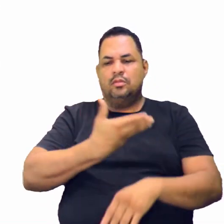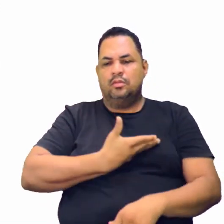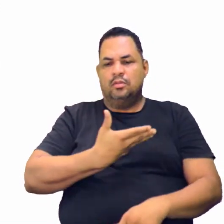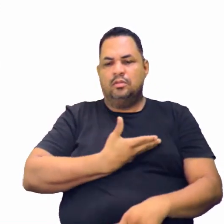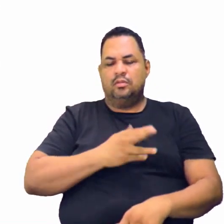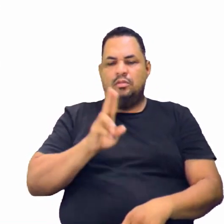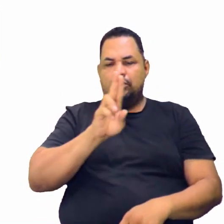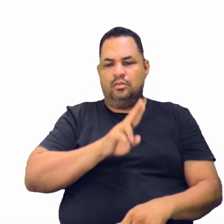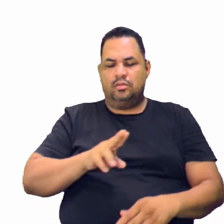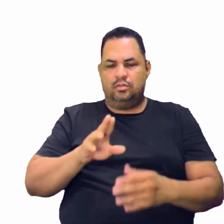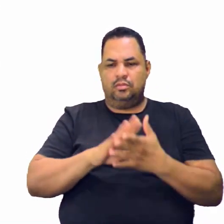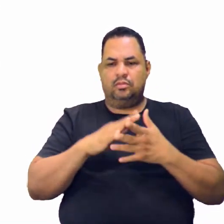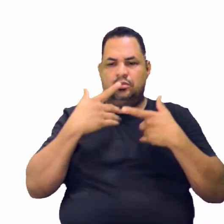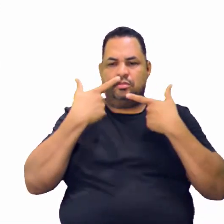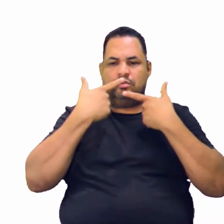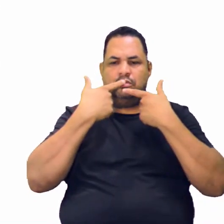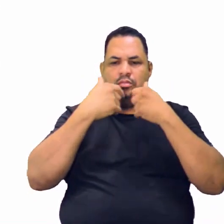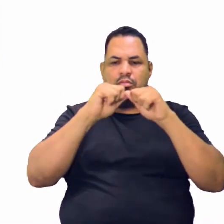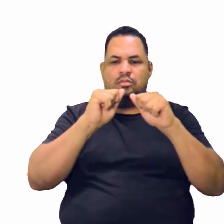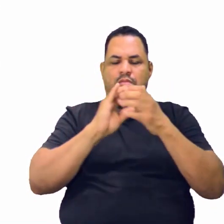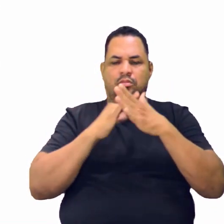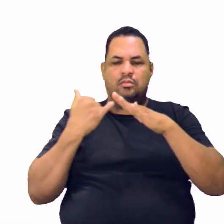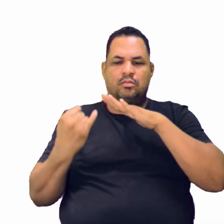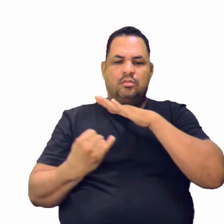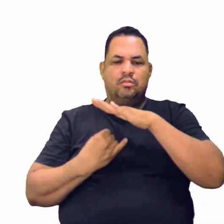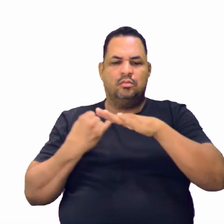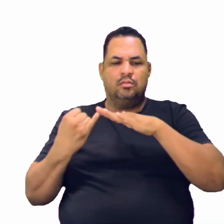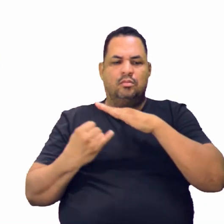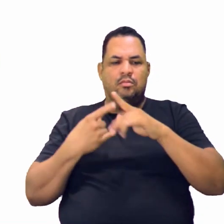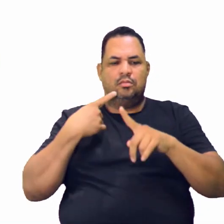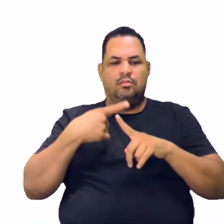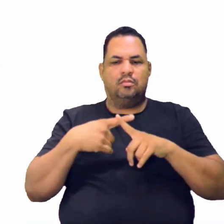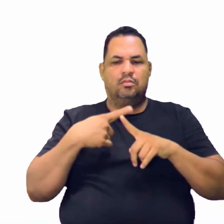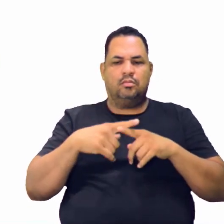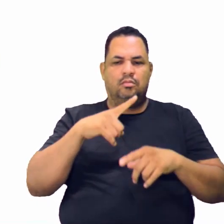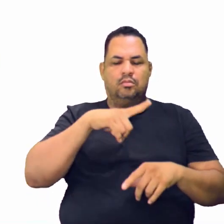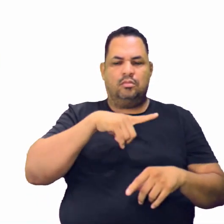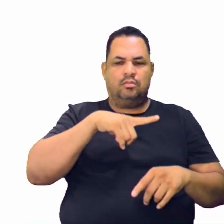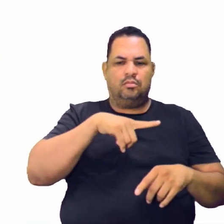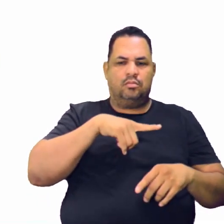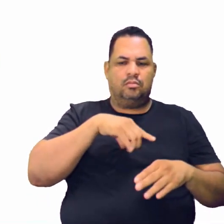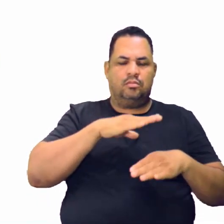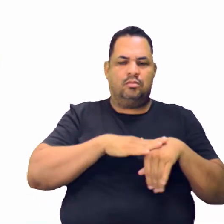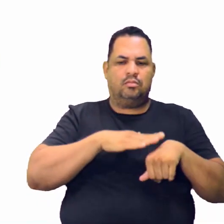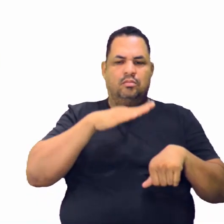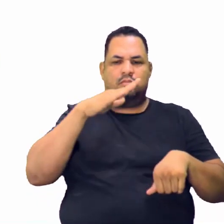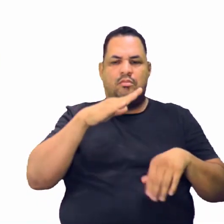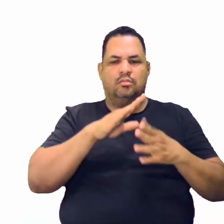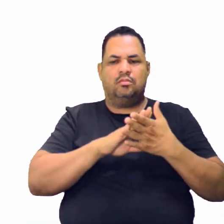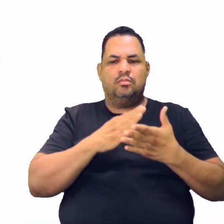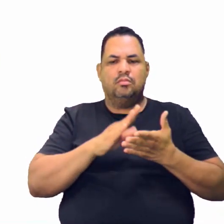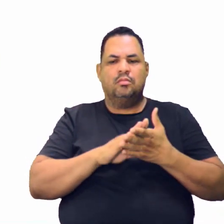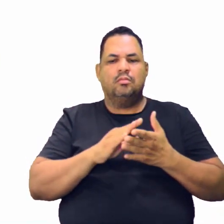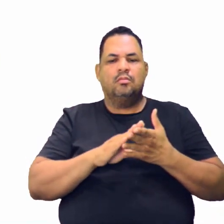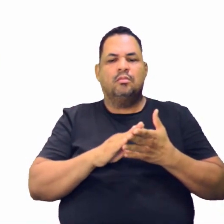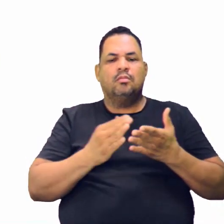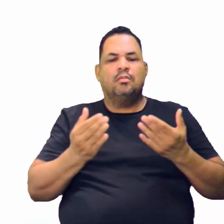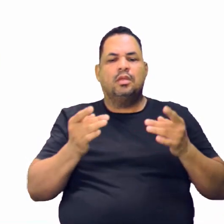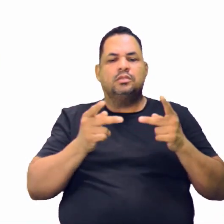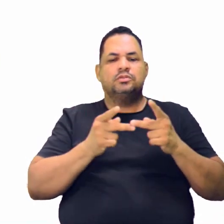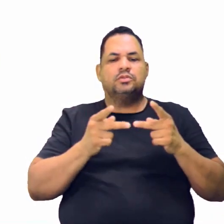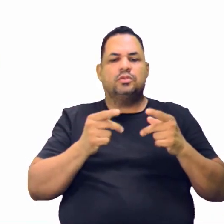você vai fazer uso numa linguagem informal, porque aí você já tem mais intimidade,